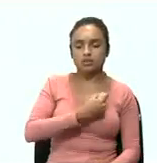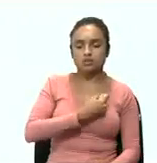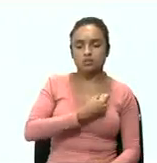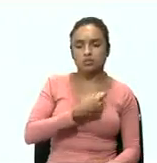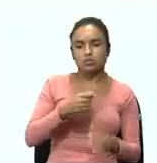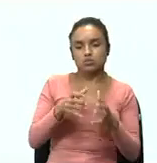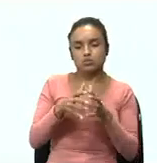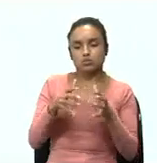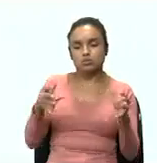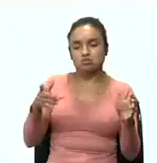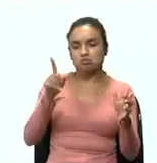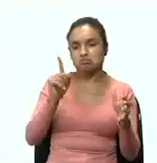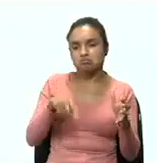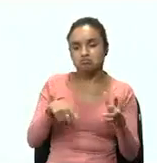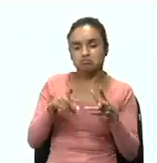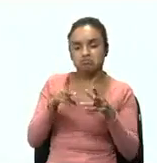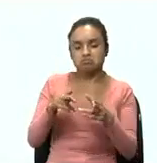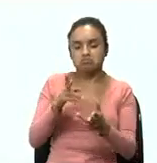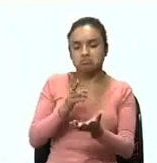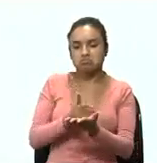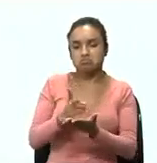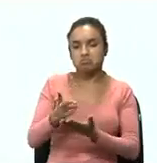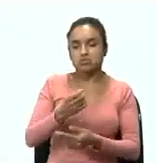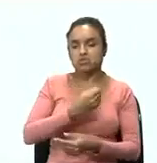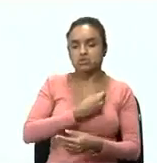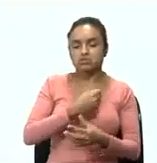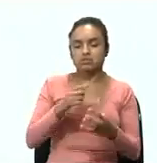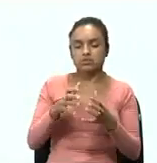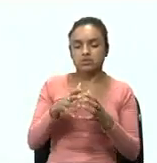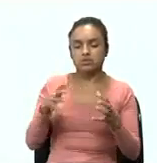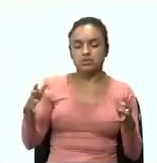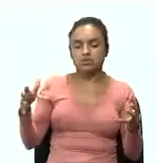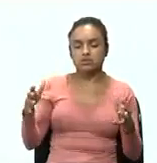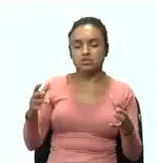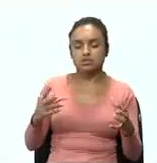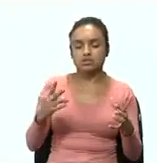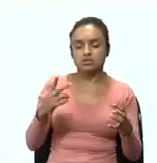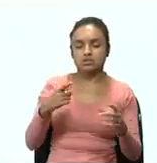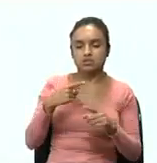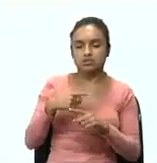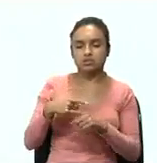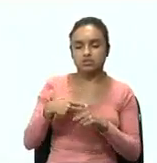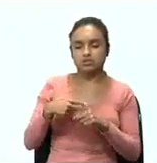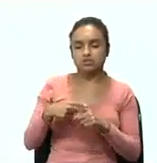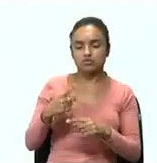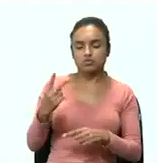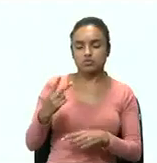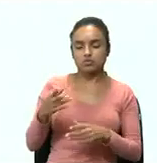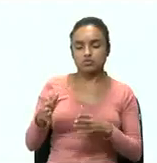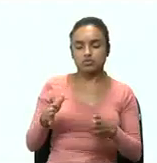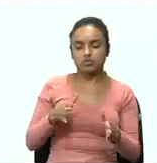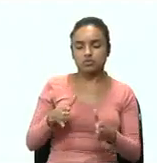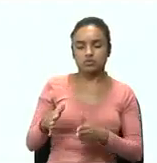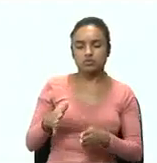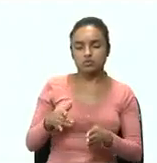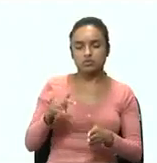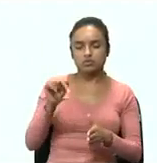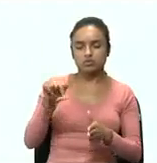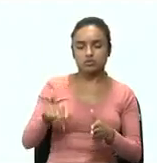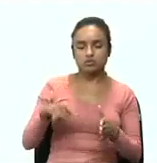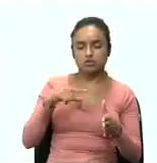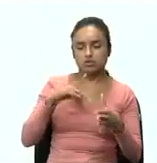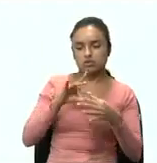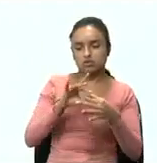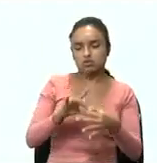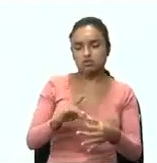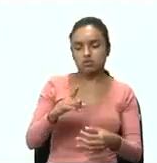grande continua sendo um número muito grande, que vezes 2 eu tenho um número muito grande, então eu vou ter um número muito grande,